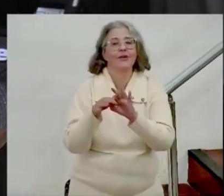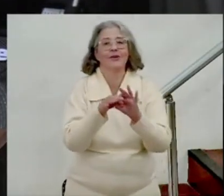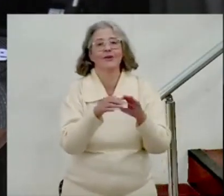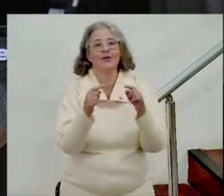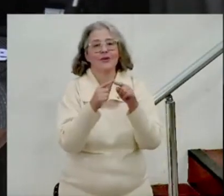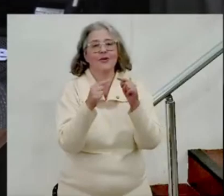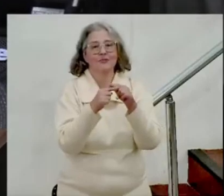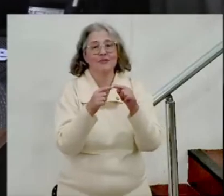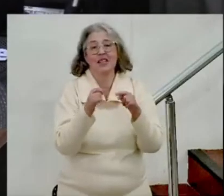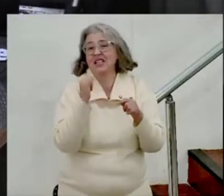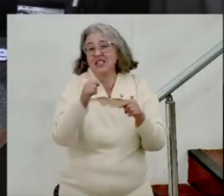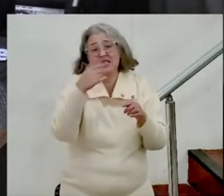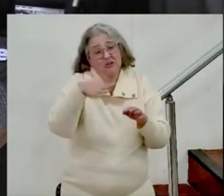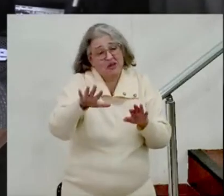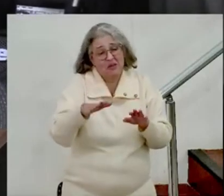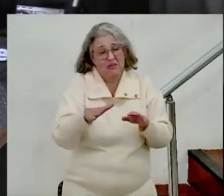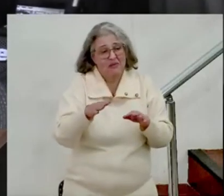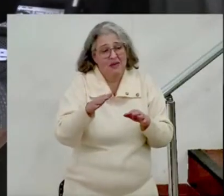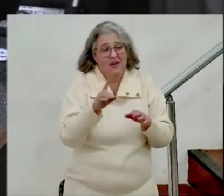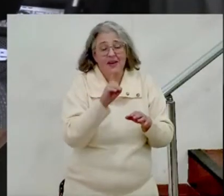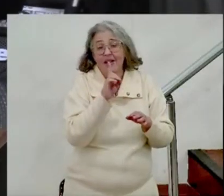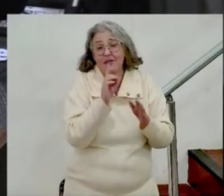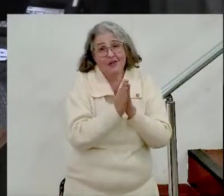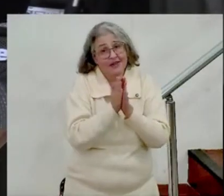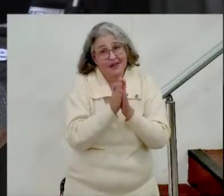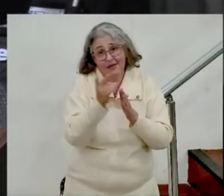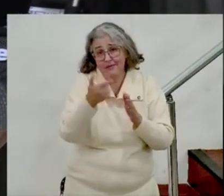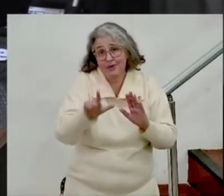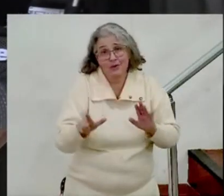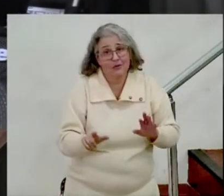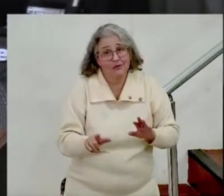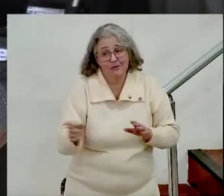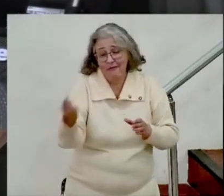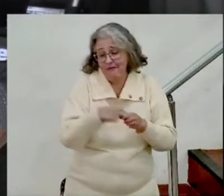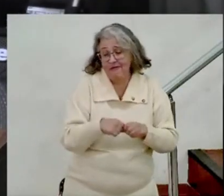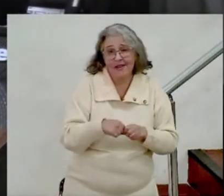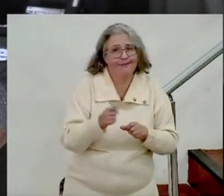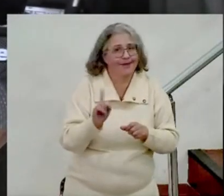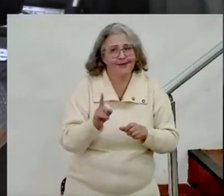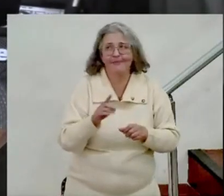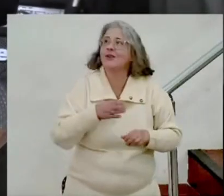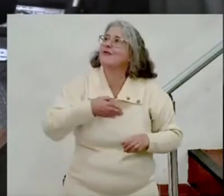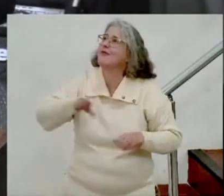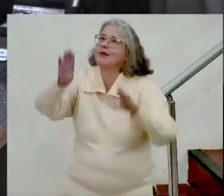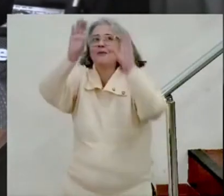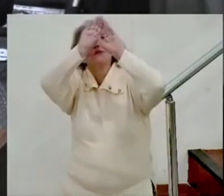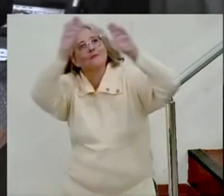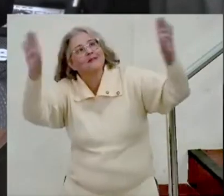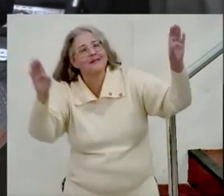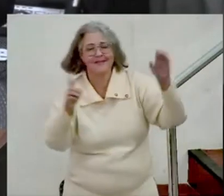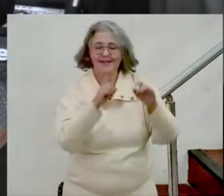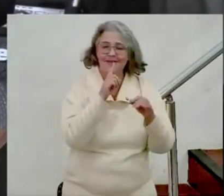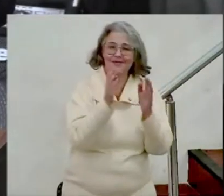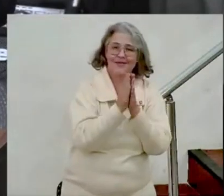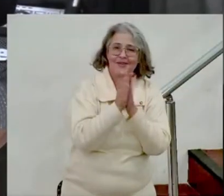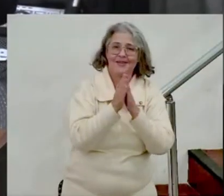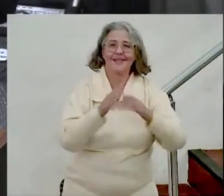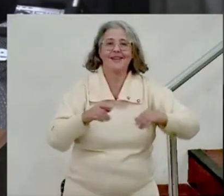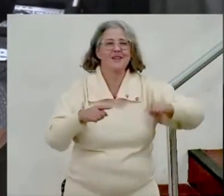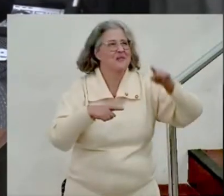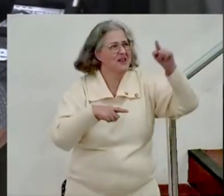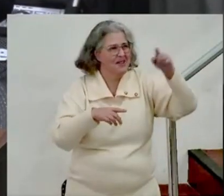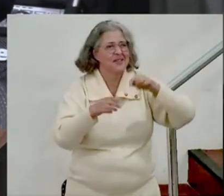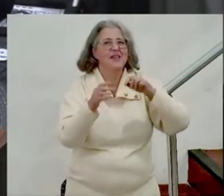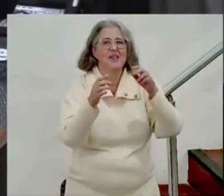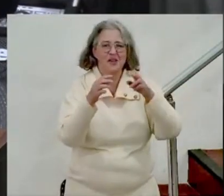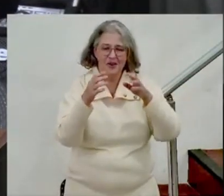encontrar você num outro aniversário, que eu te encontre lá na Nova Jerusalém, na beira do rio, para comemorar a vitória definitiva do Cordeiro. Se